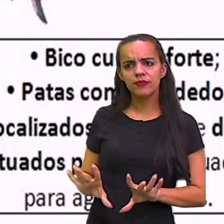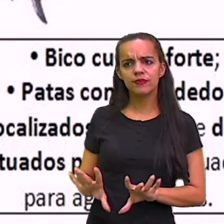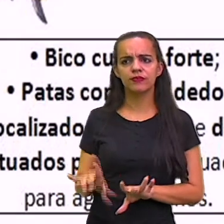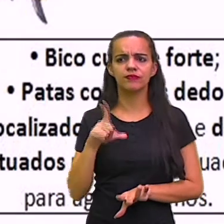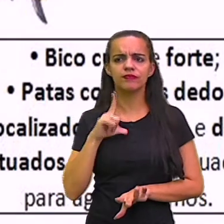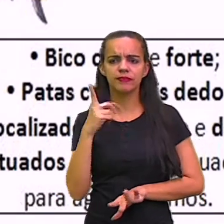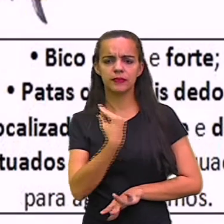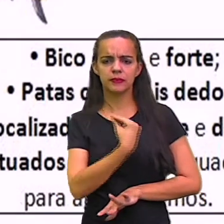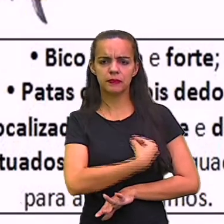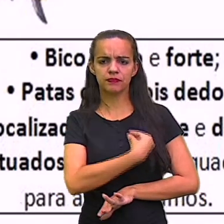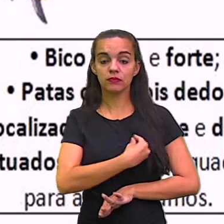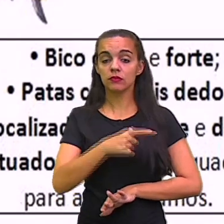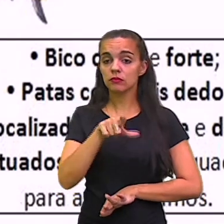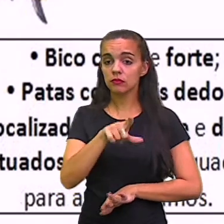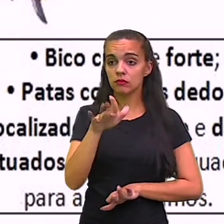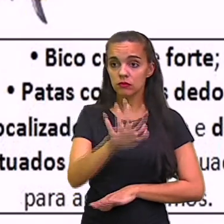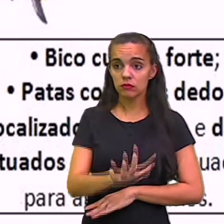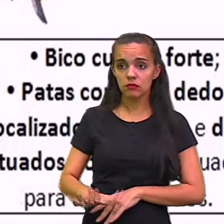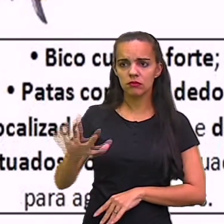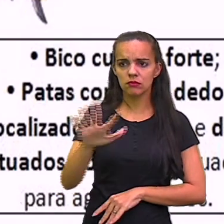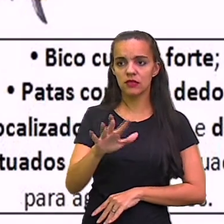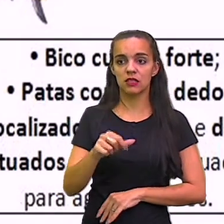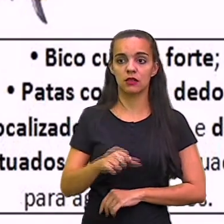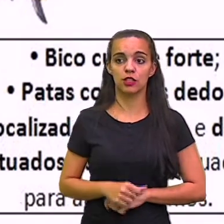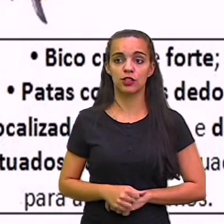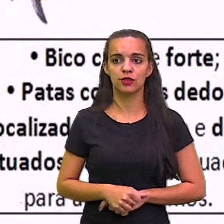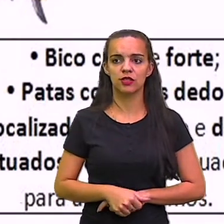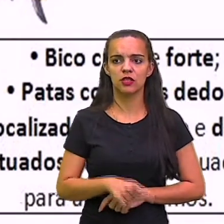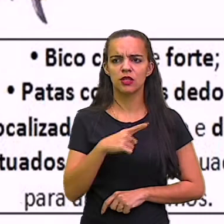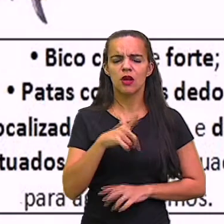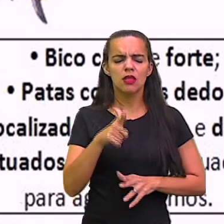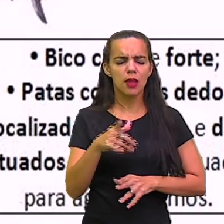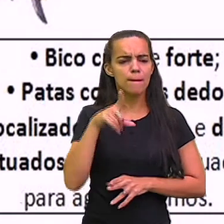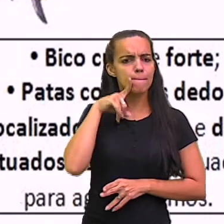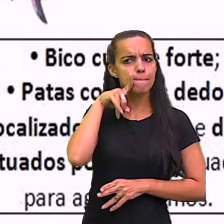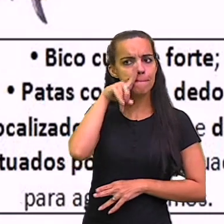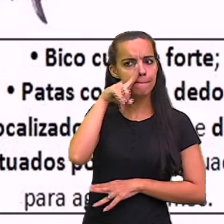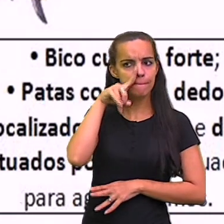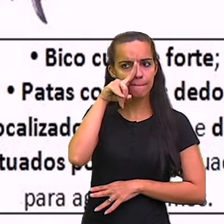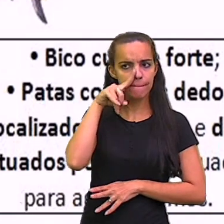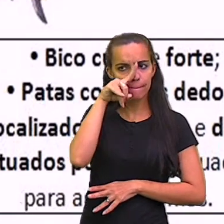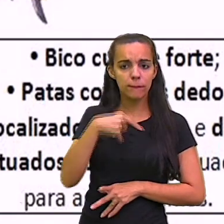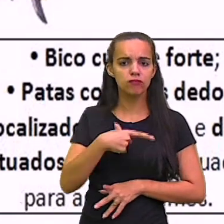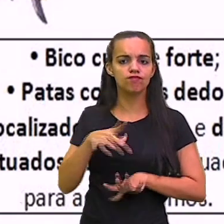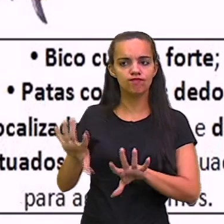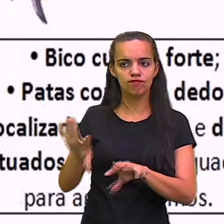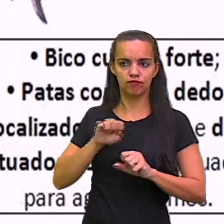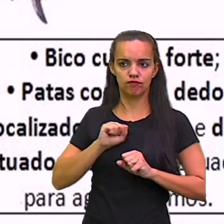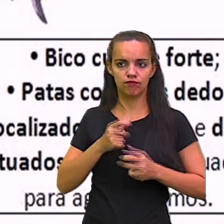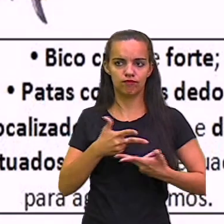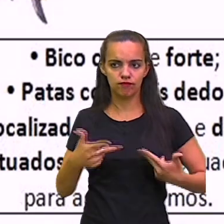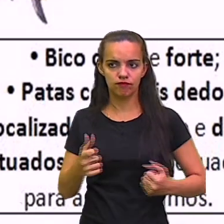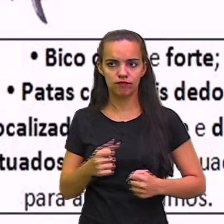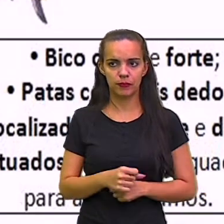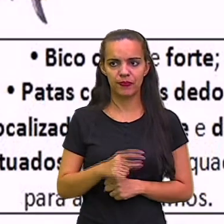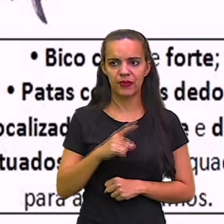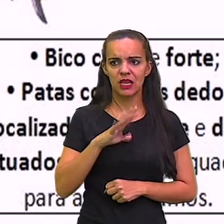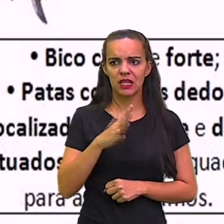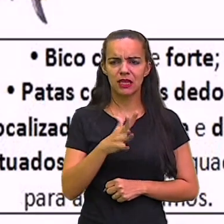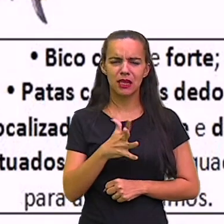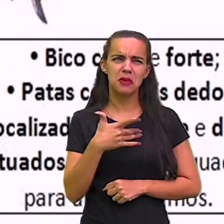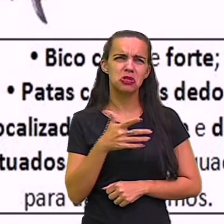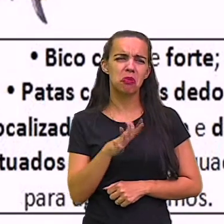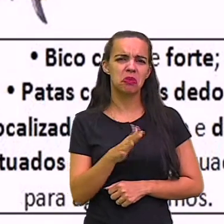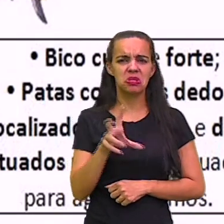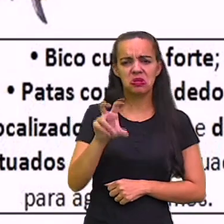vive na região de Pernambuco que corre sérios riscos de extinção restam menos de 50